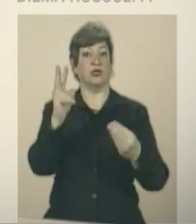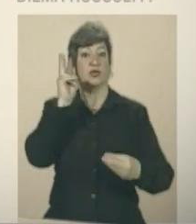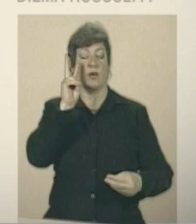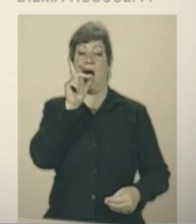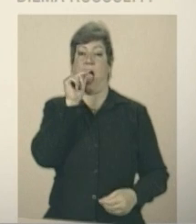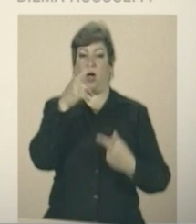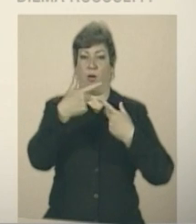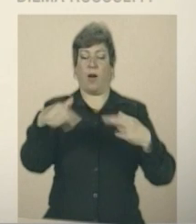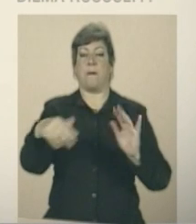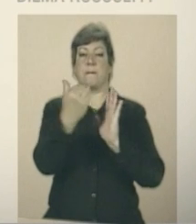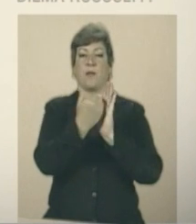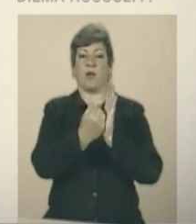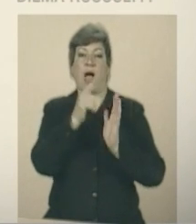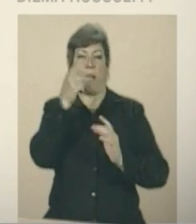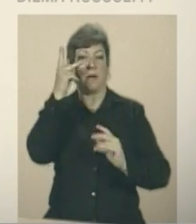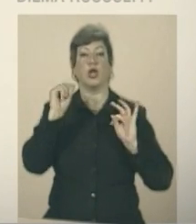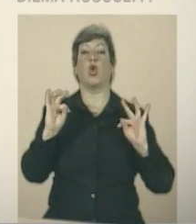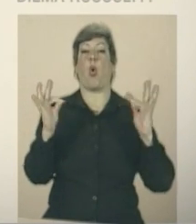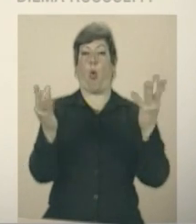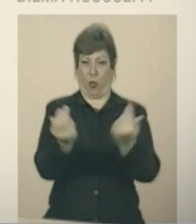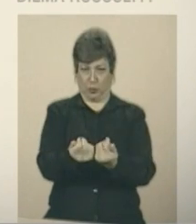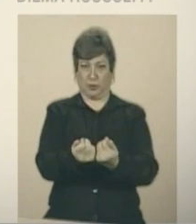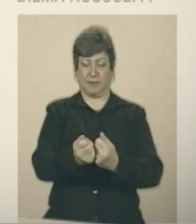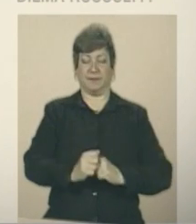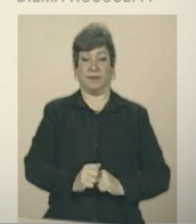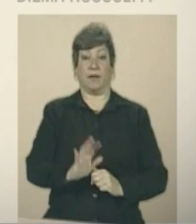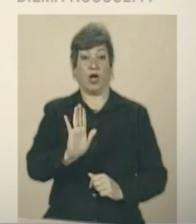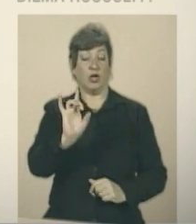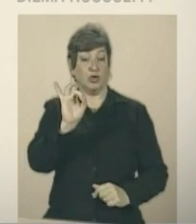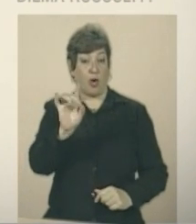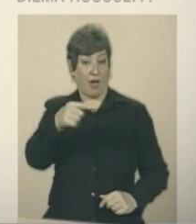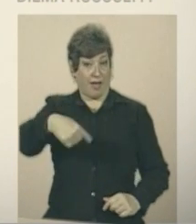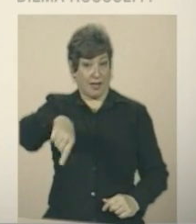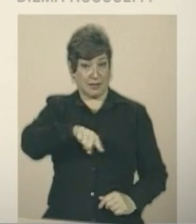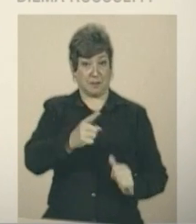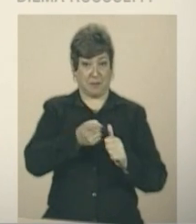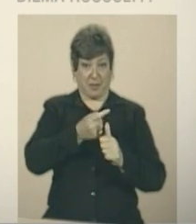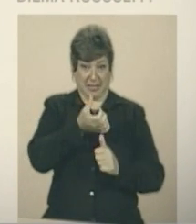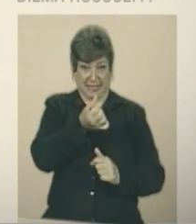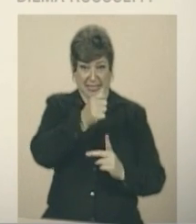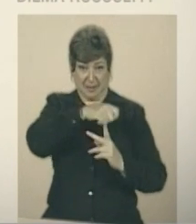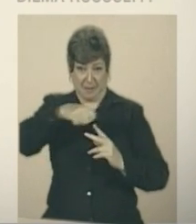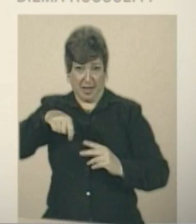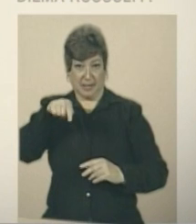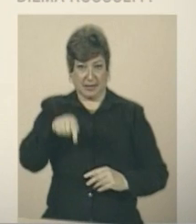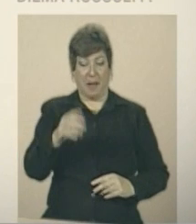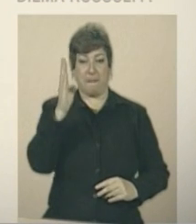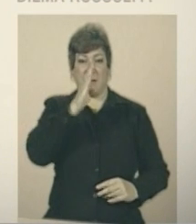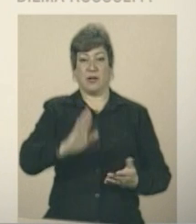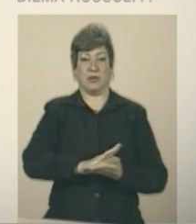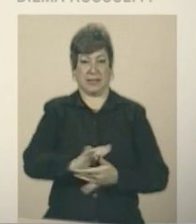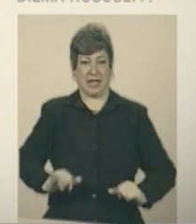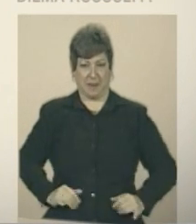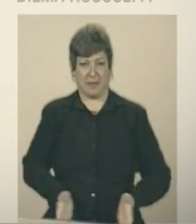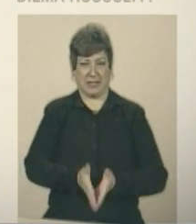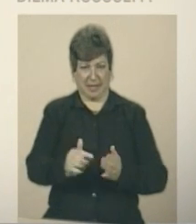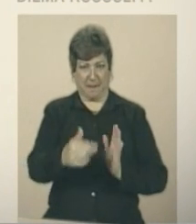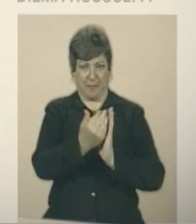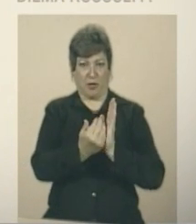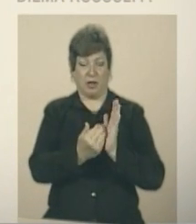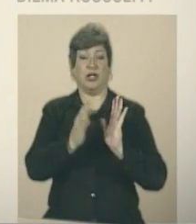água com o Programa Água para Todos só nesses primeiros se meses do Brasil sem miséria já